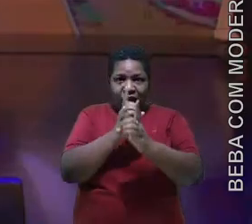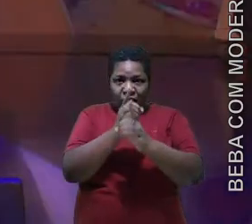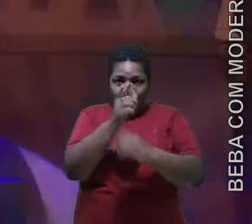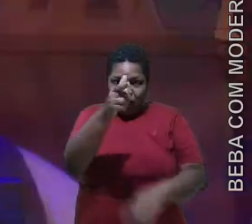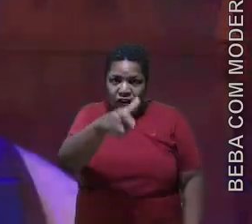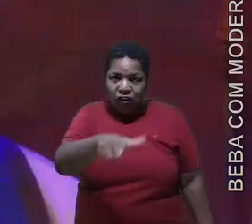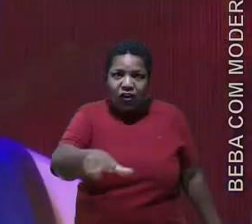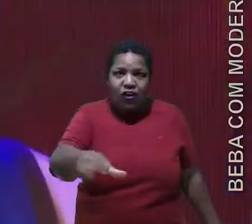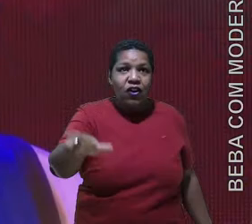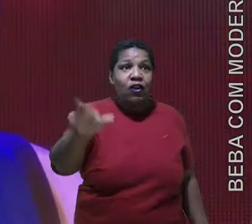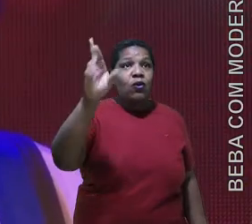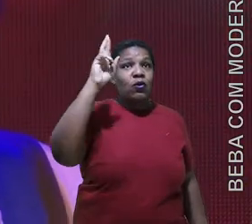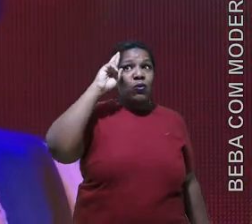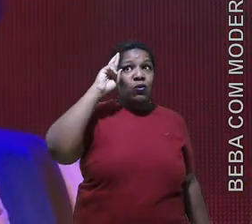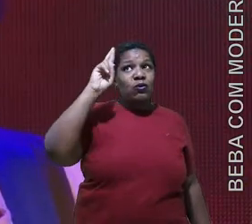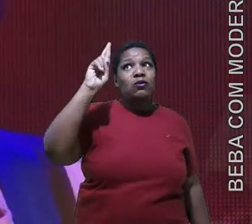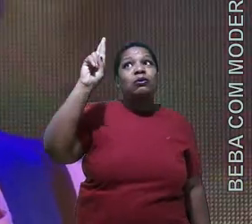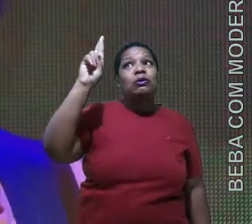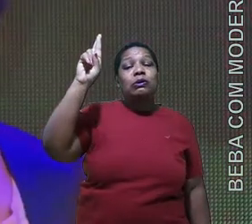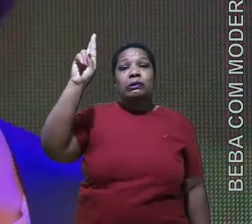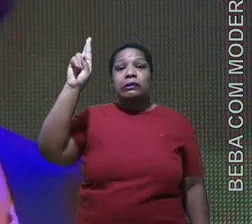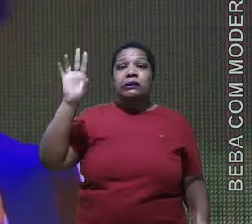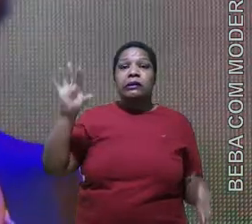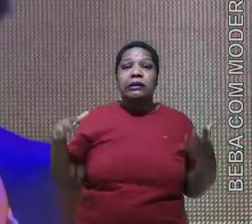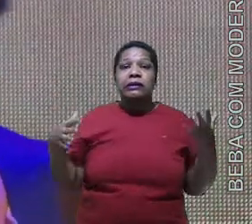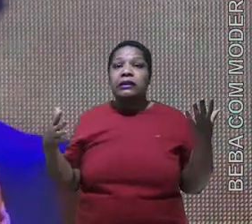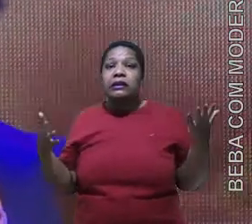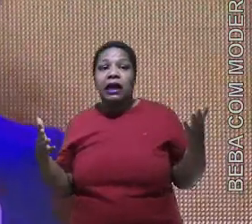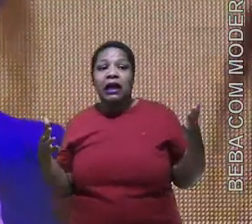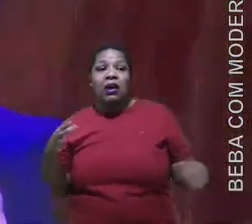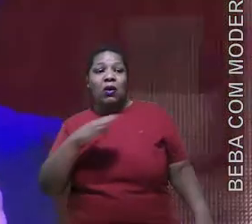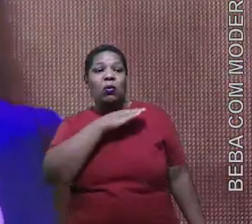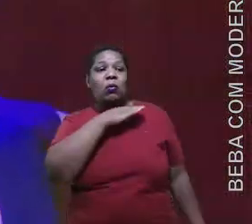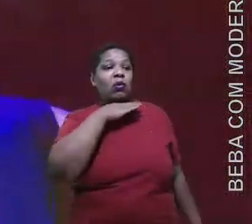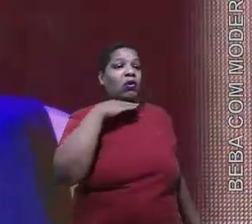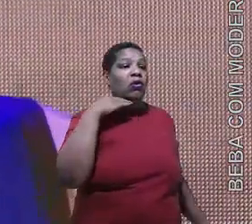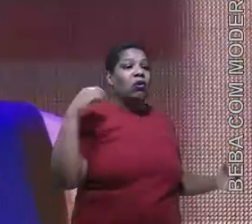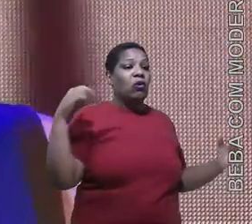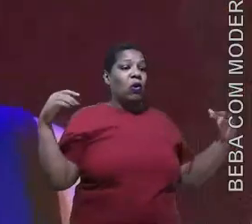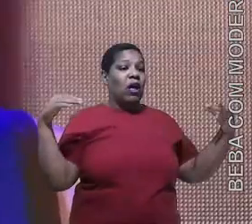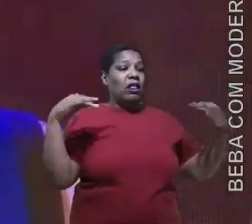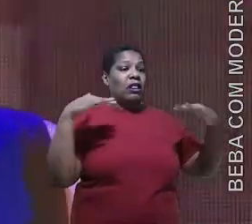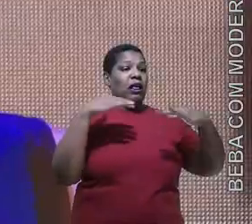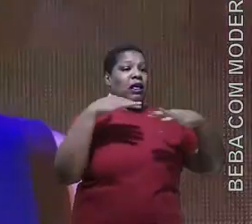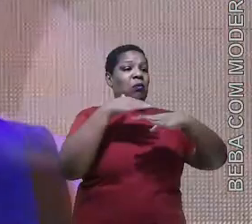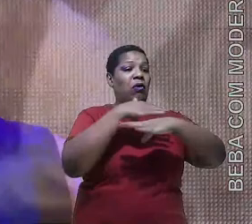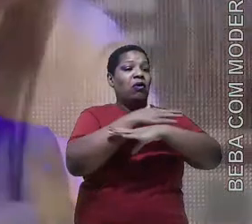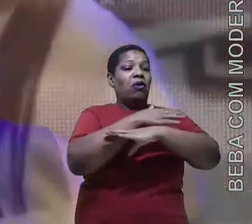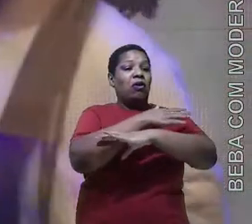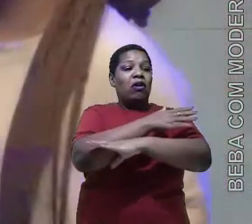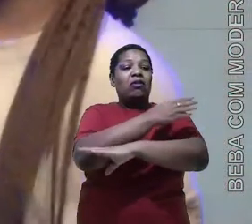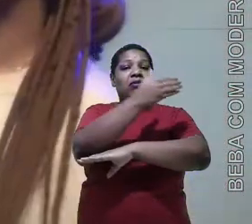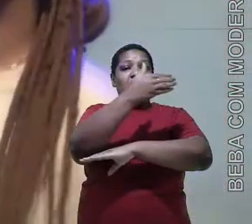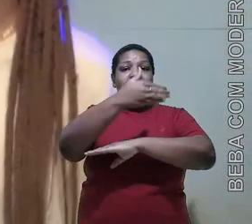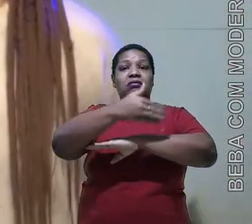dormir e morreu atropelado na porta de cas